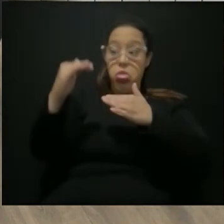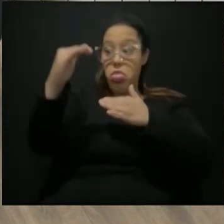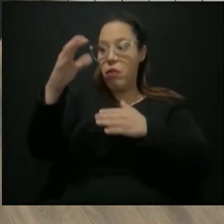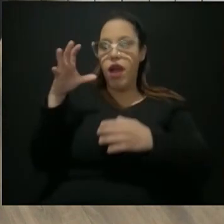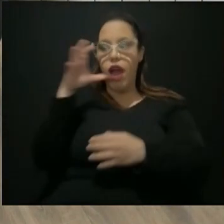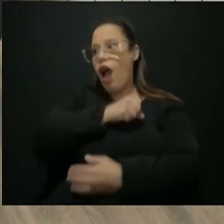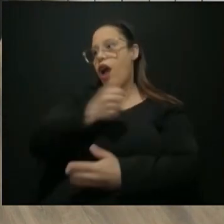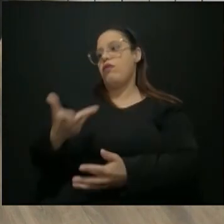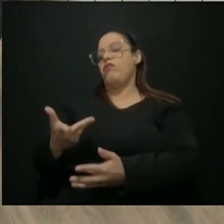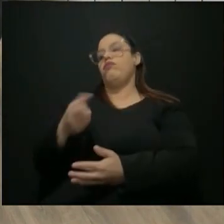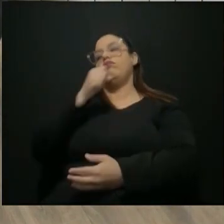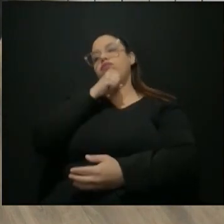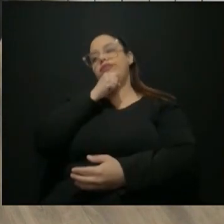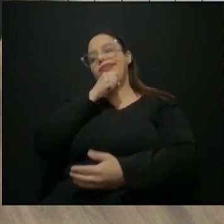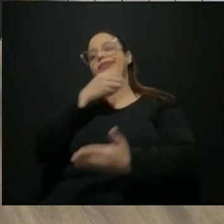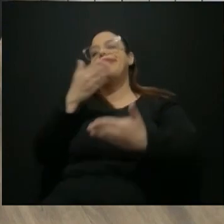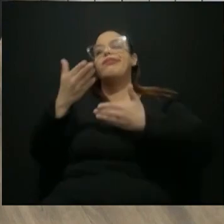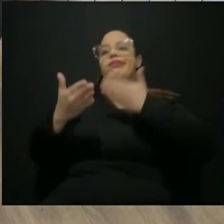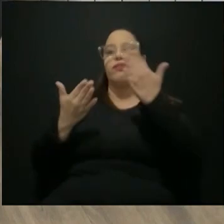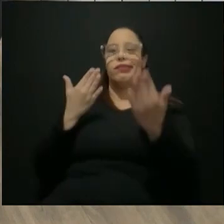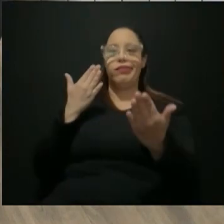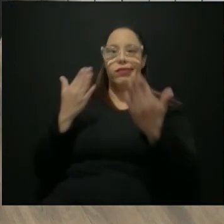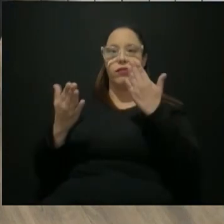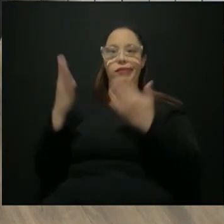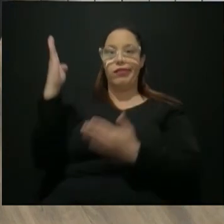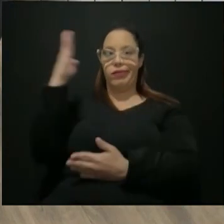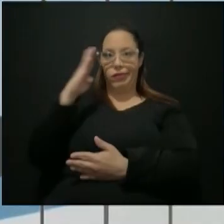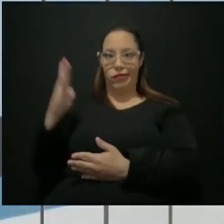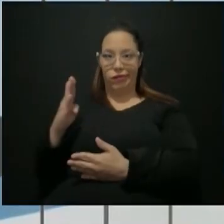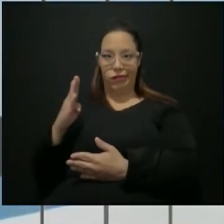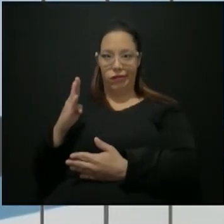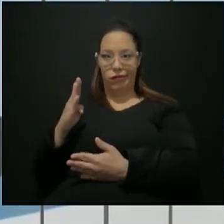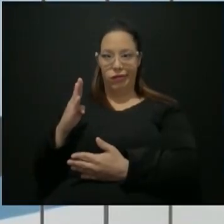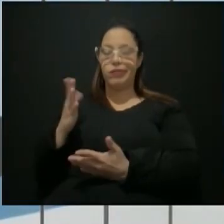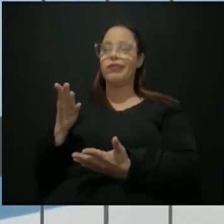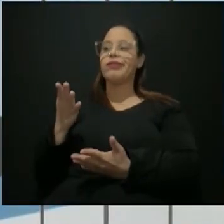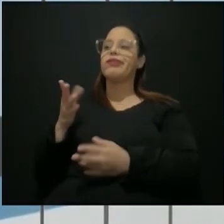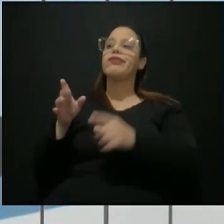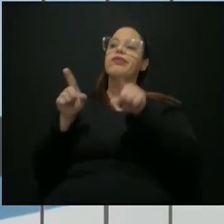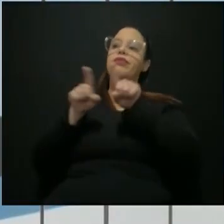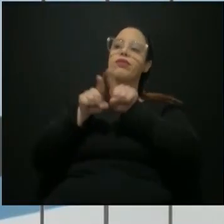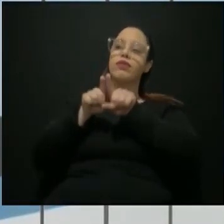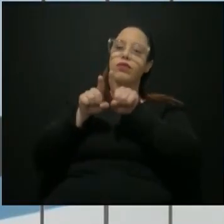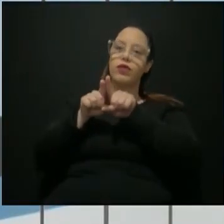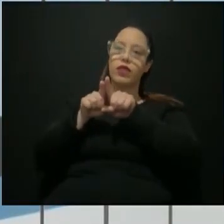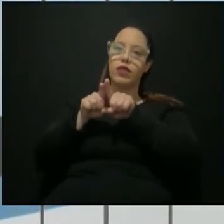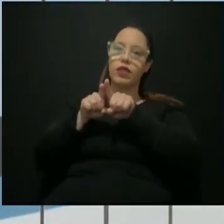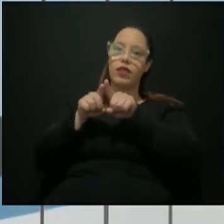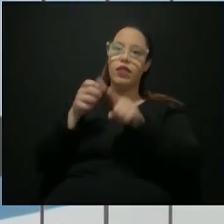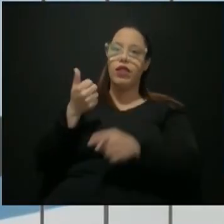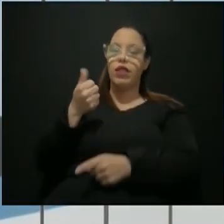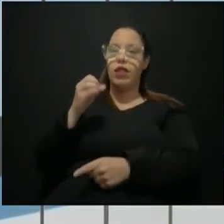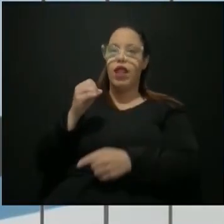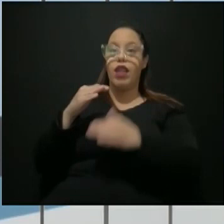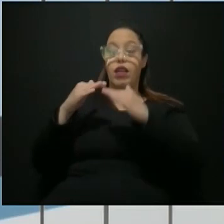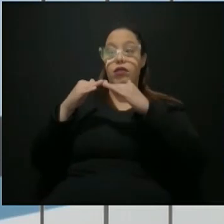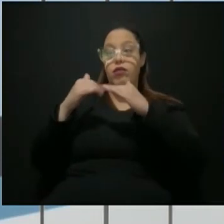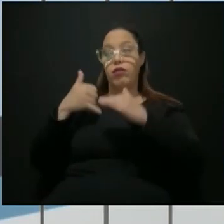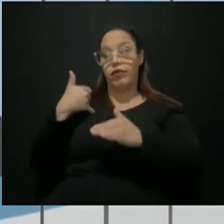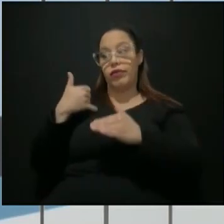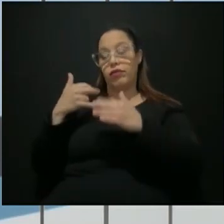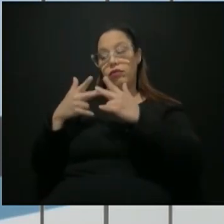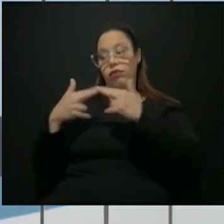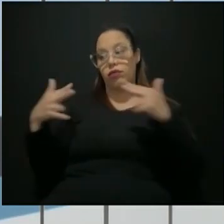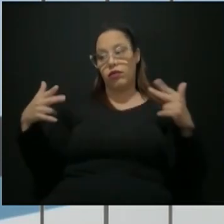aí na tese a gente comparou brasileiros com a mesma idade cronológica e que tem forças de 10 anos de diferença. Isso dependendo da região onde a